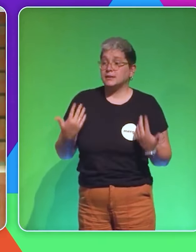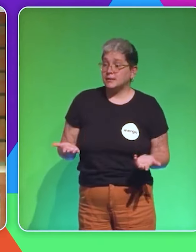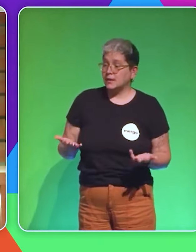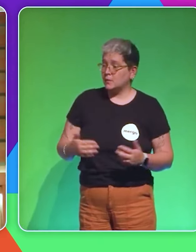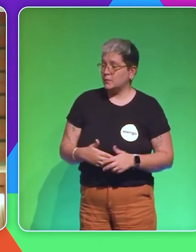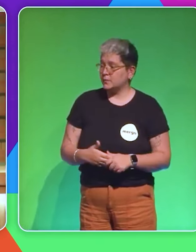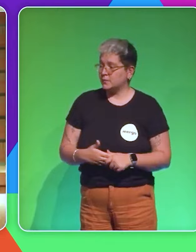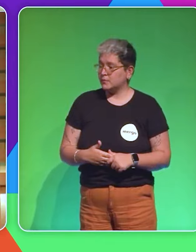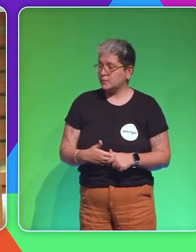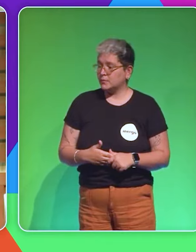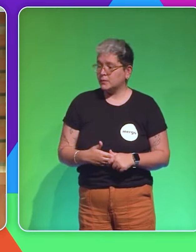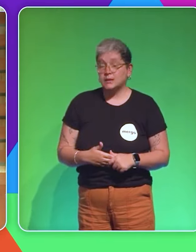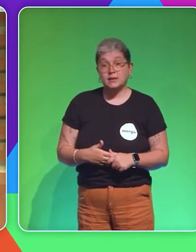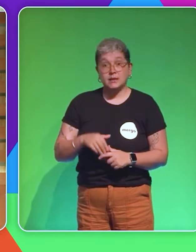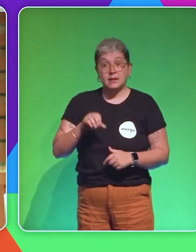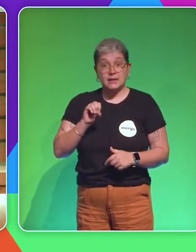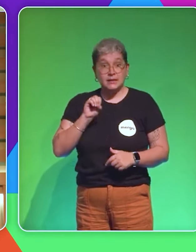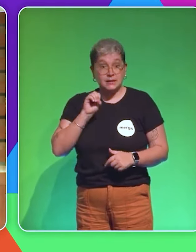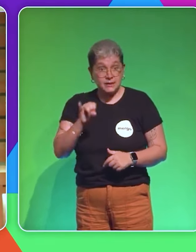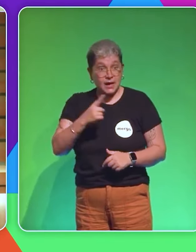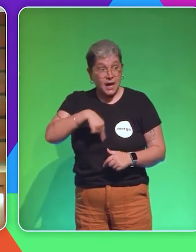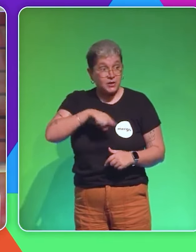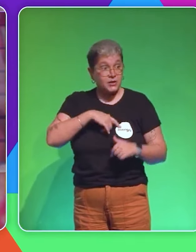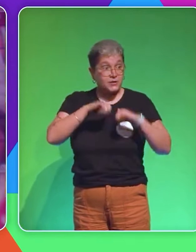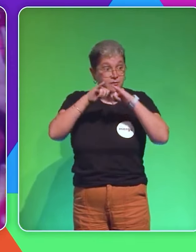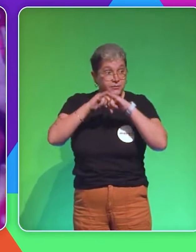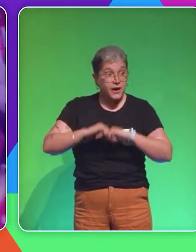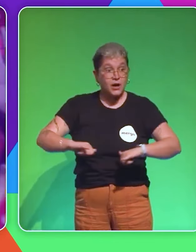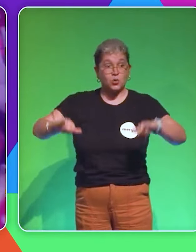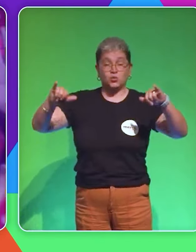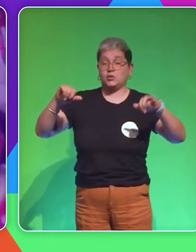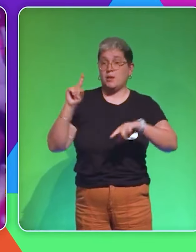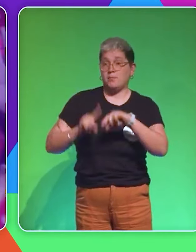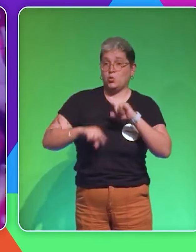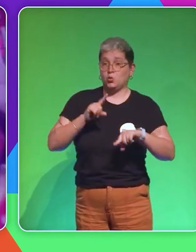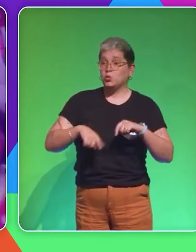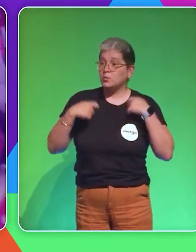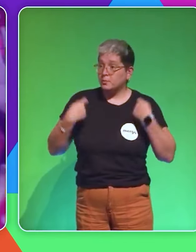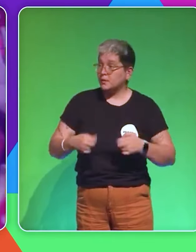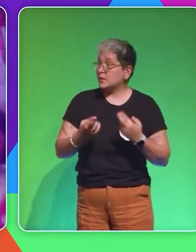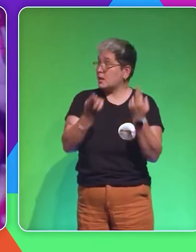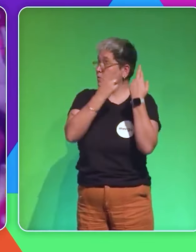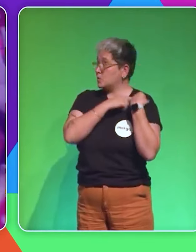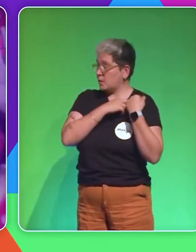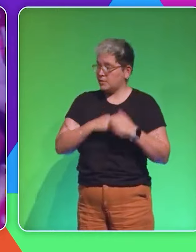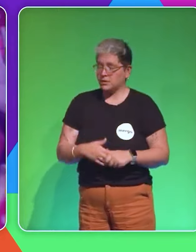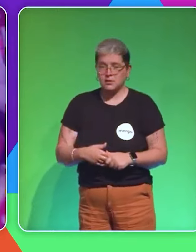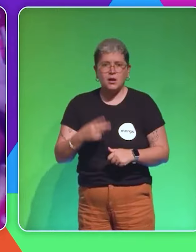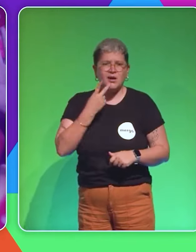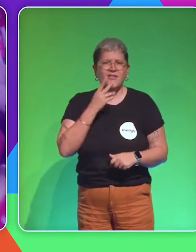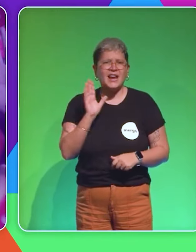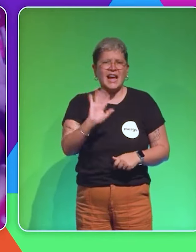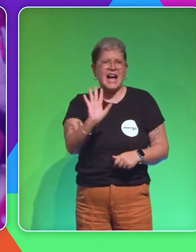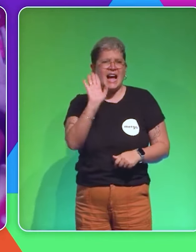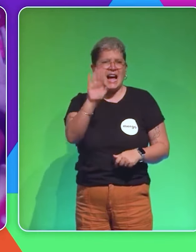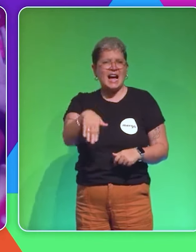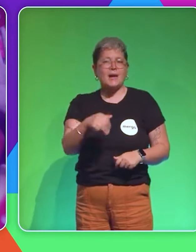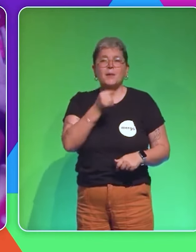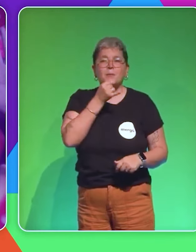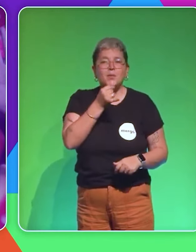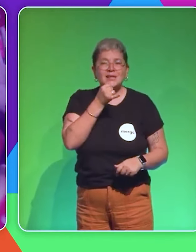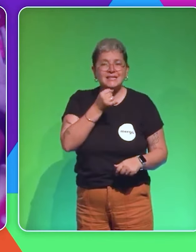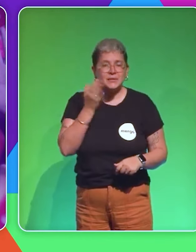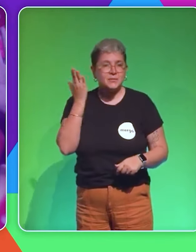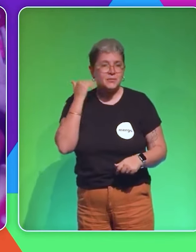seguinte quando a gente vai anunciar um produto a gente tem que ter responsabilidade não vem dizer para mim que anunciar um cassino online para